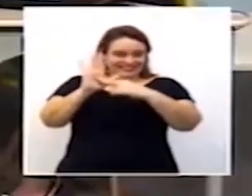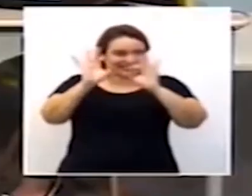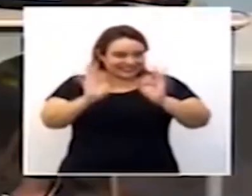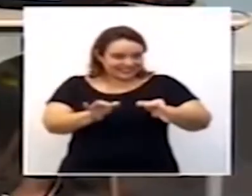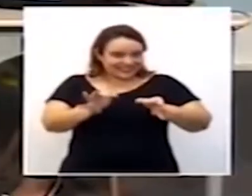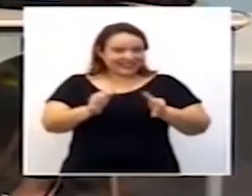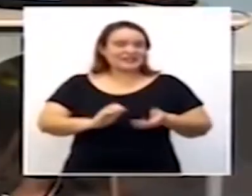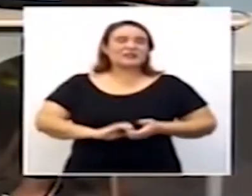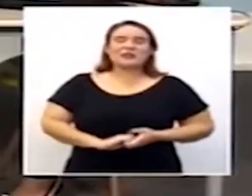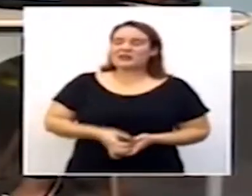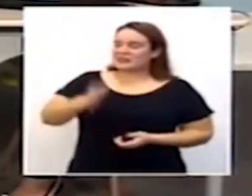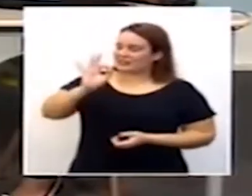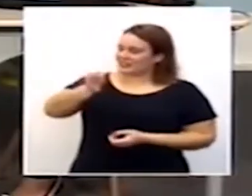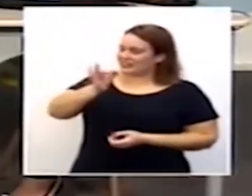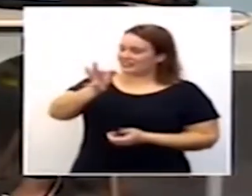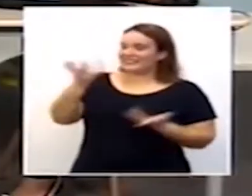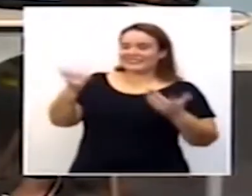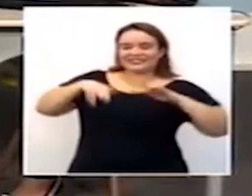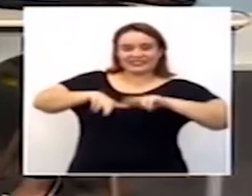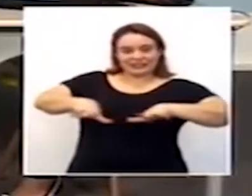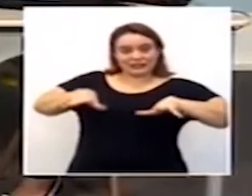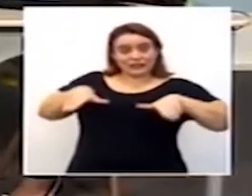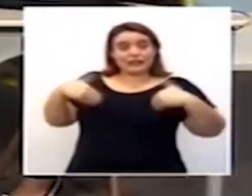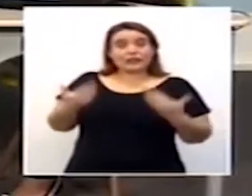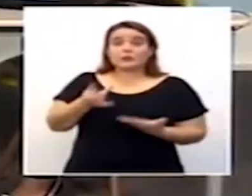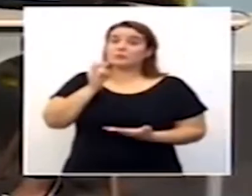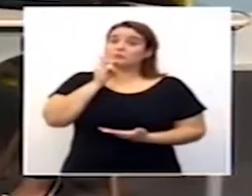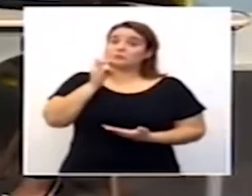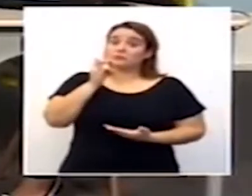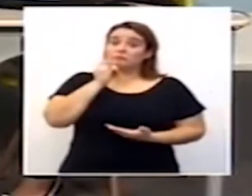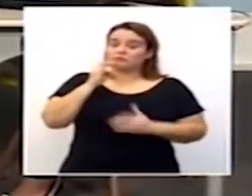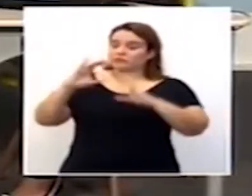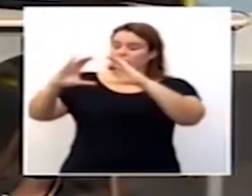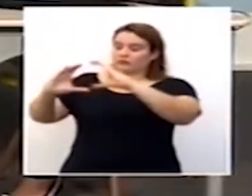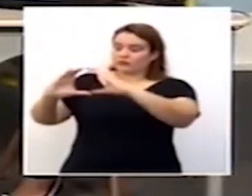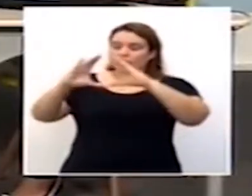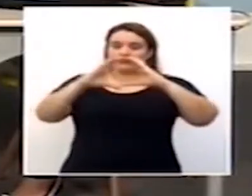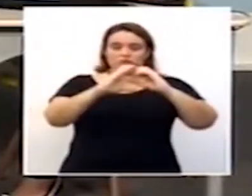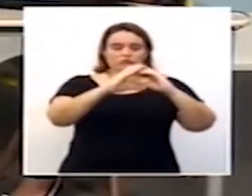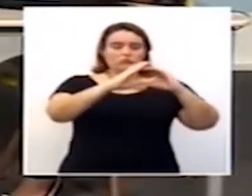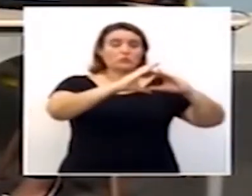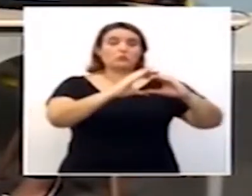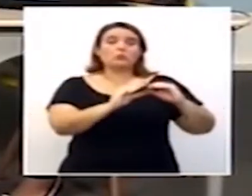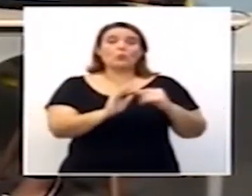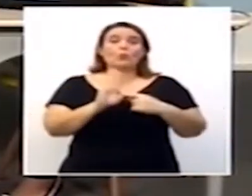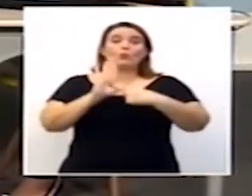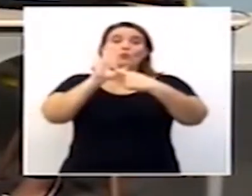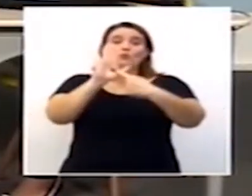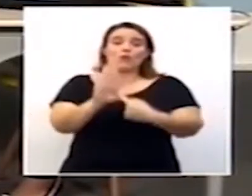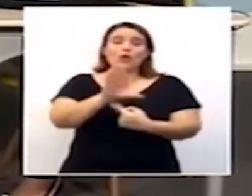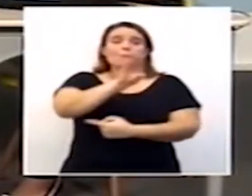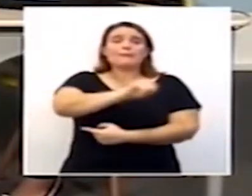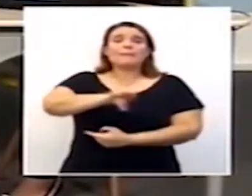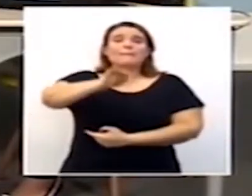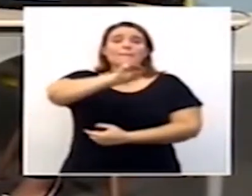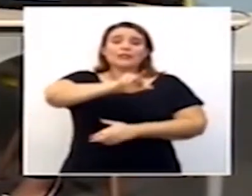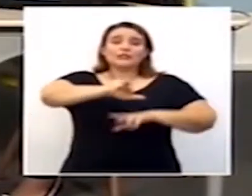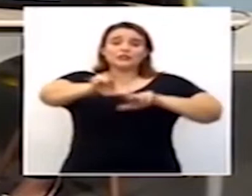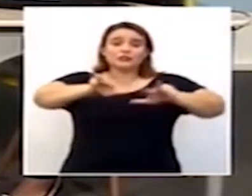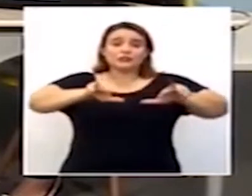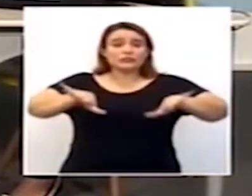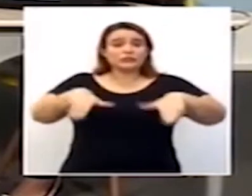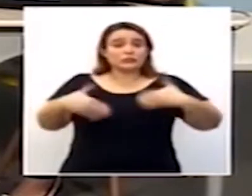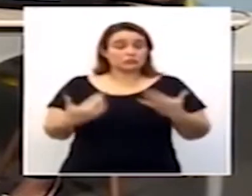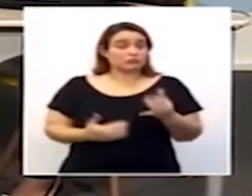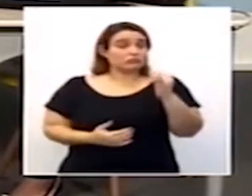Exatamente Essa diversidade então por exemplo os balões índios representam as diferentes falas então por exemplo nós temos